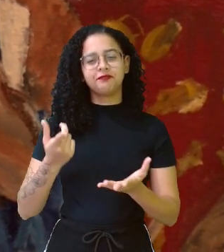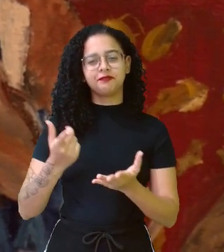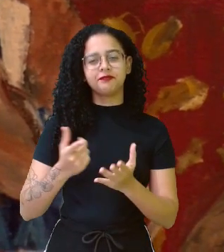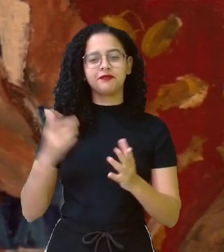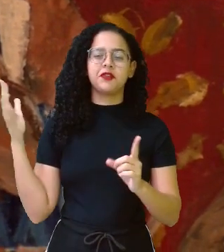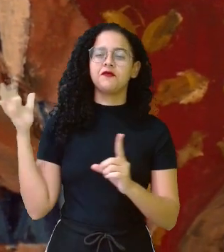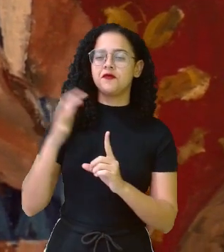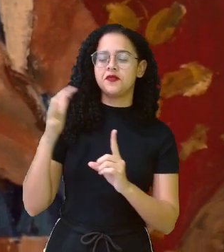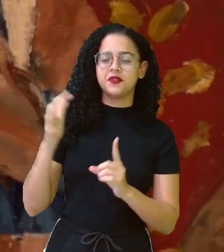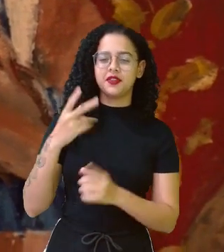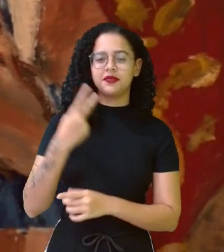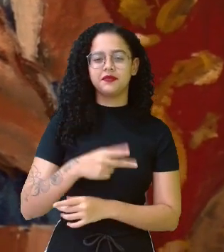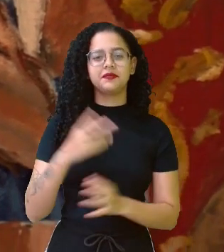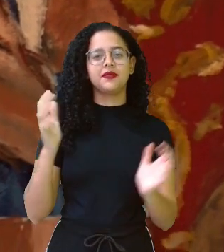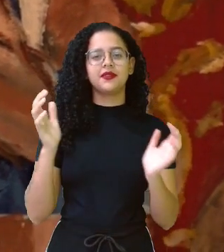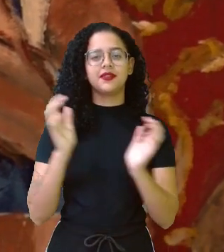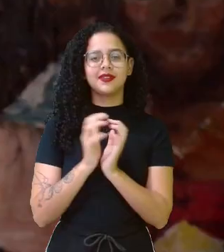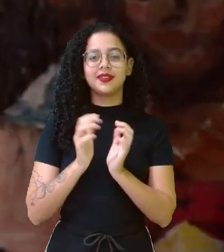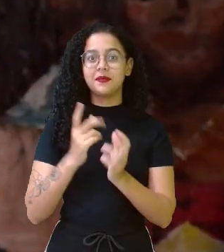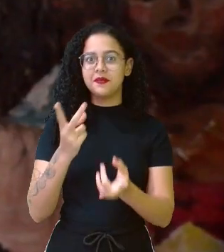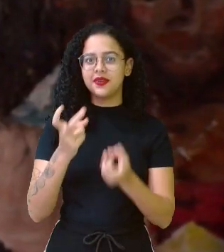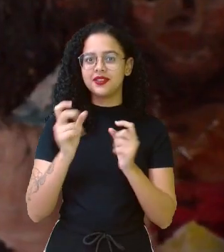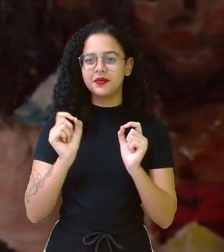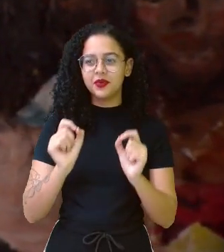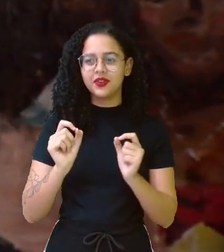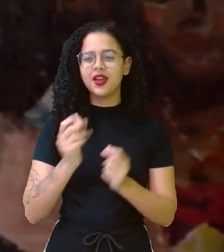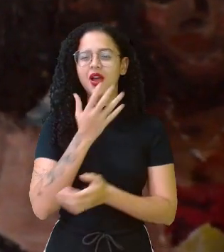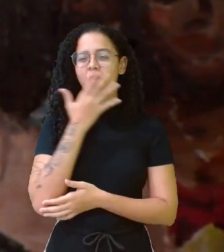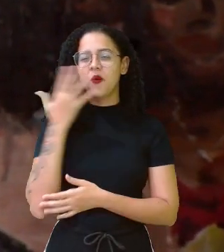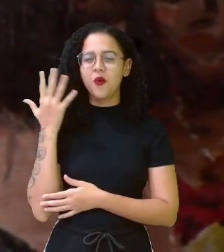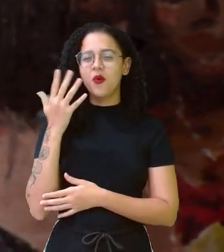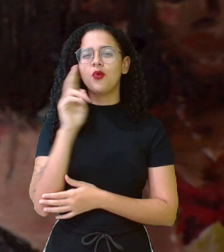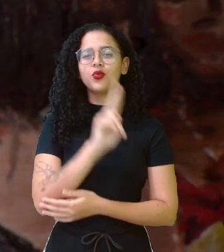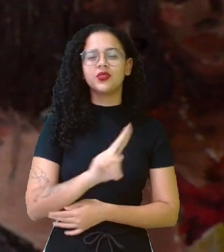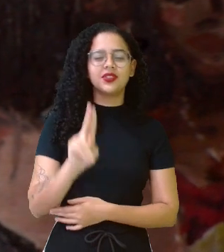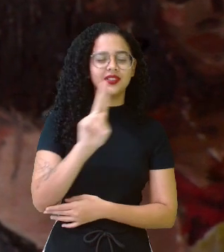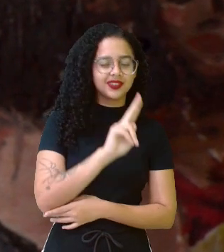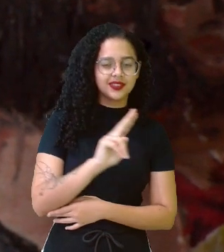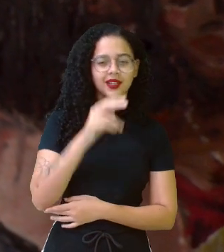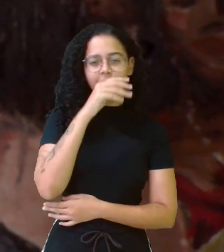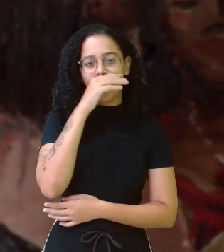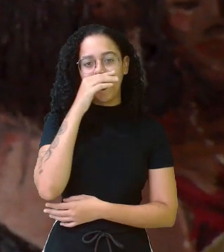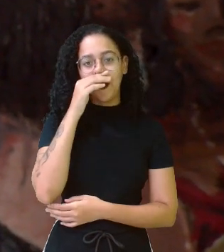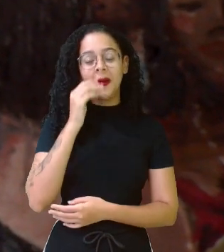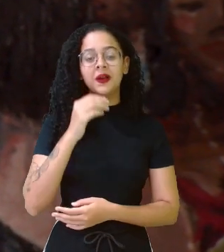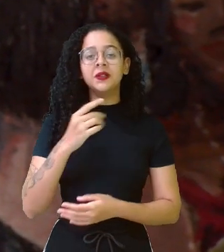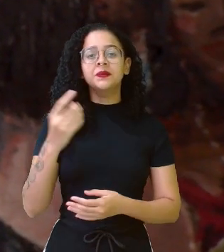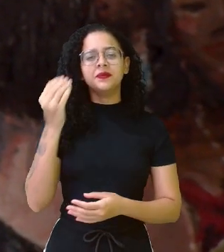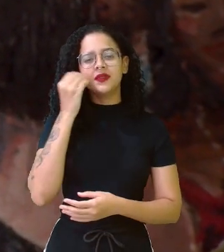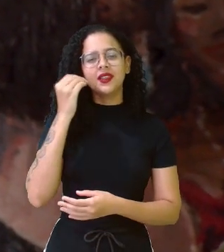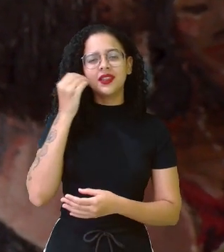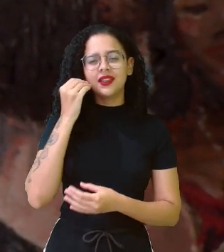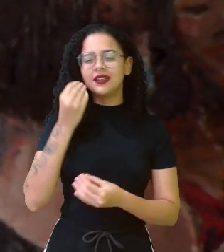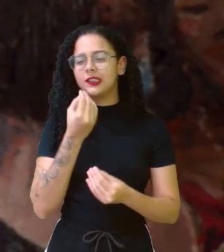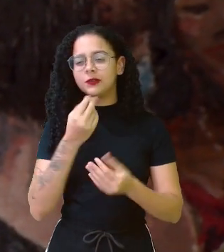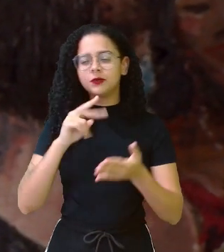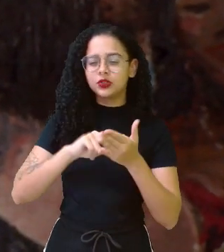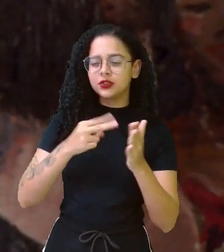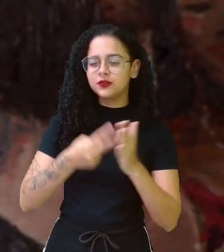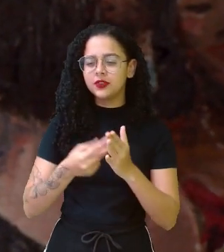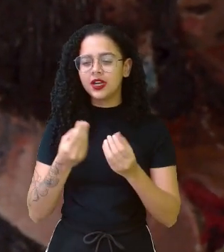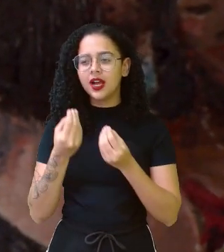para o Recife, como também a gente pode perceber pelas cores que serão utilizadas, ele tenta dar um sentido, vamos dizer assim, de